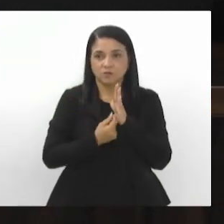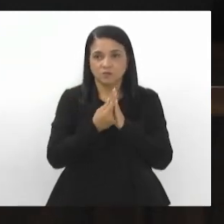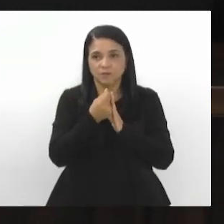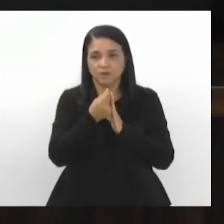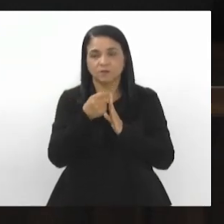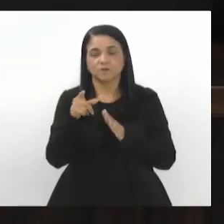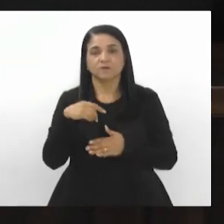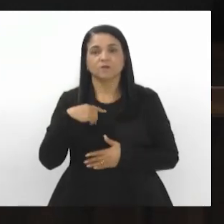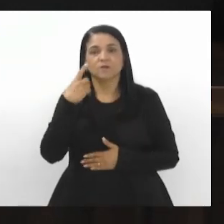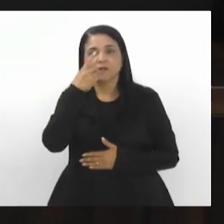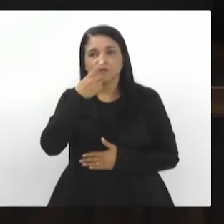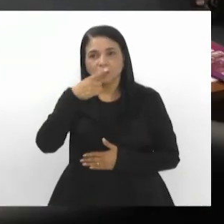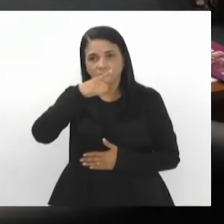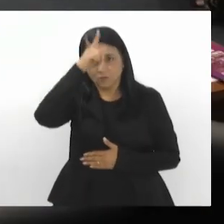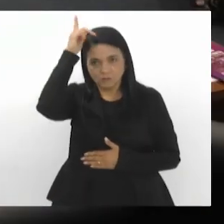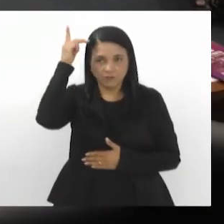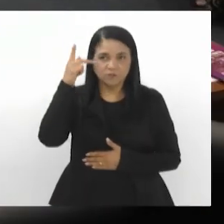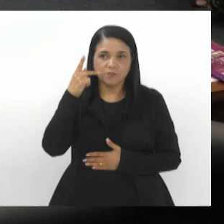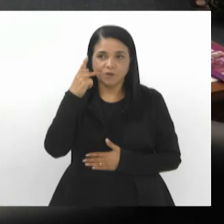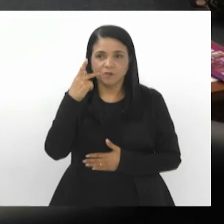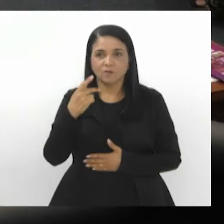Luiz Paulo, por favor.